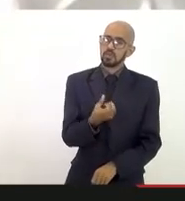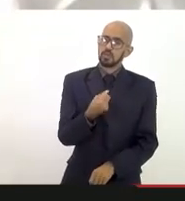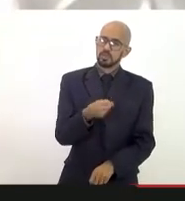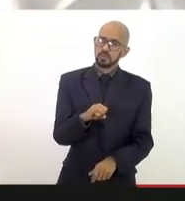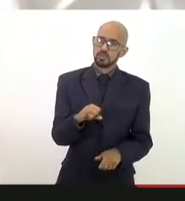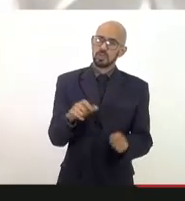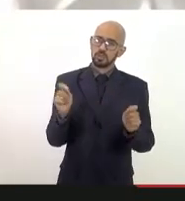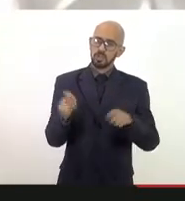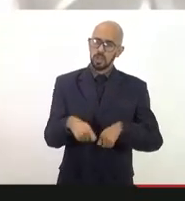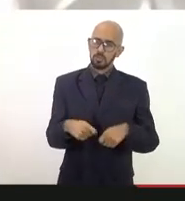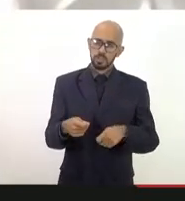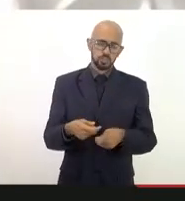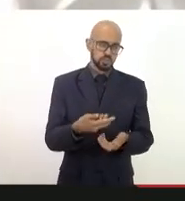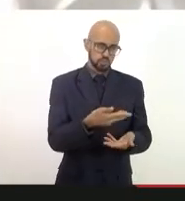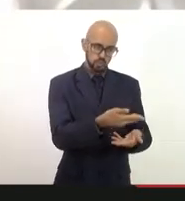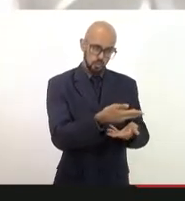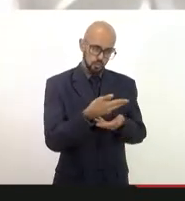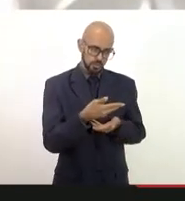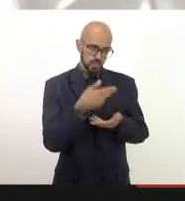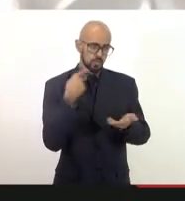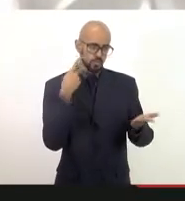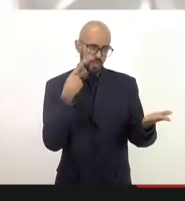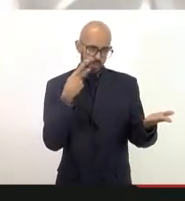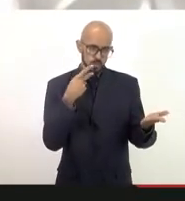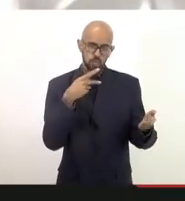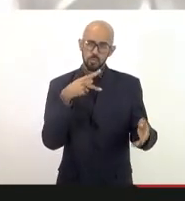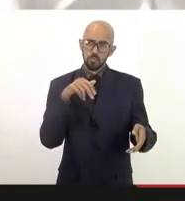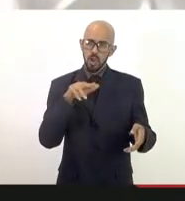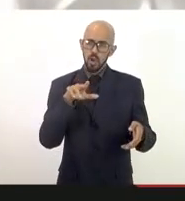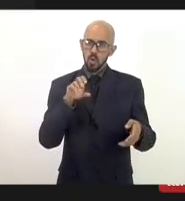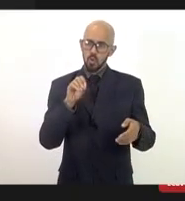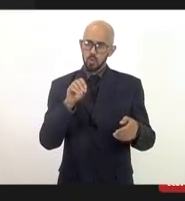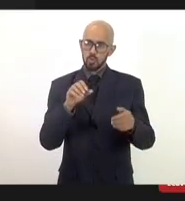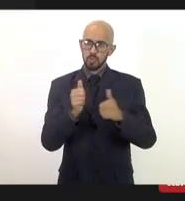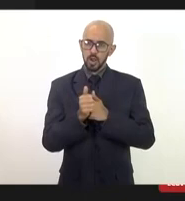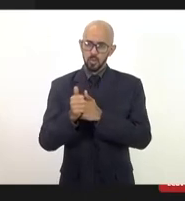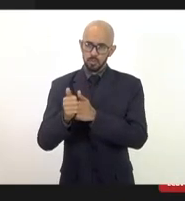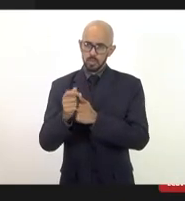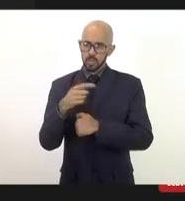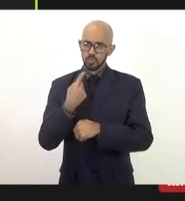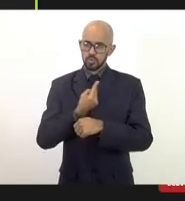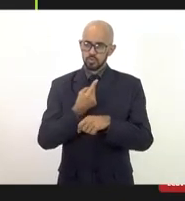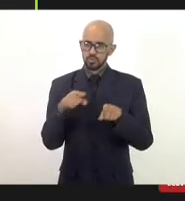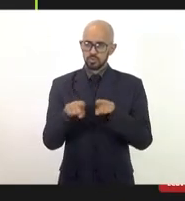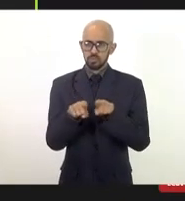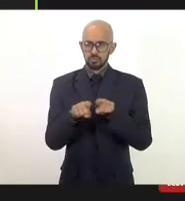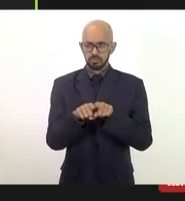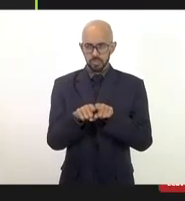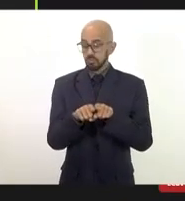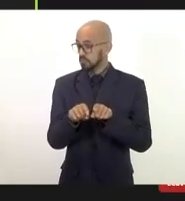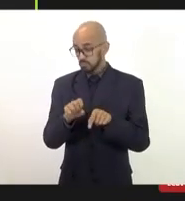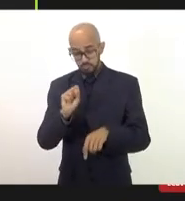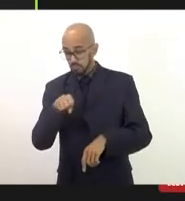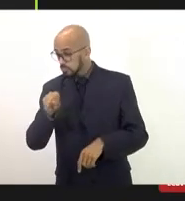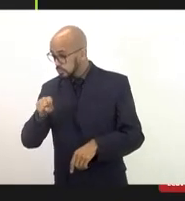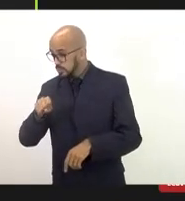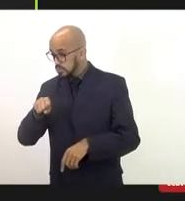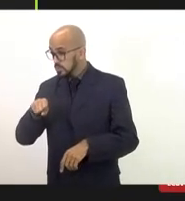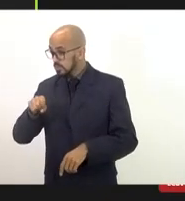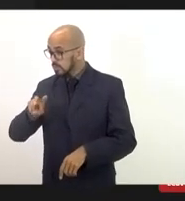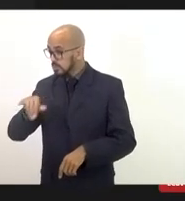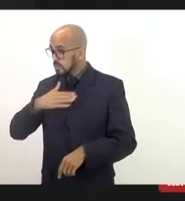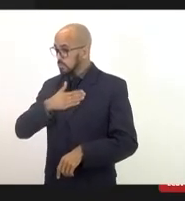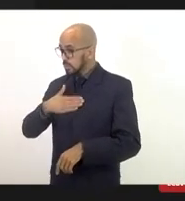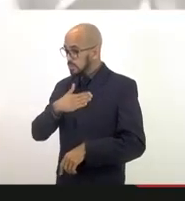podemos estender esse convite ao vereador Paulo Pinheiro, se desejar nos acompanhar, tá? Lógico, será um prazer. Que fica dentro